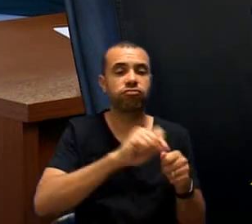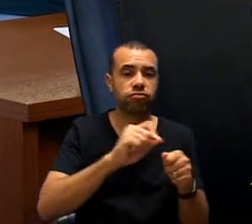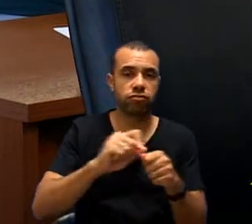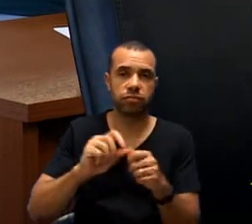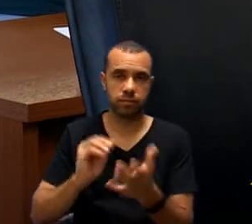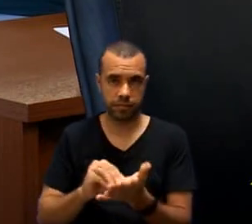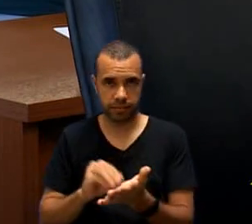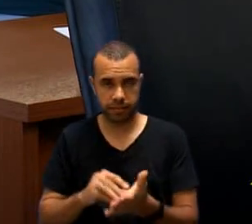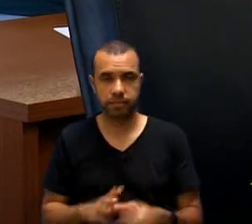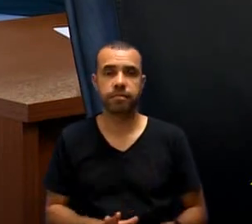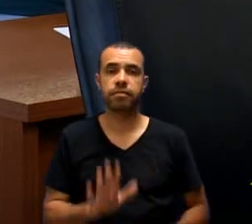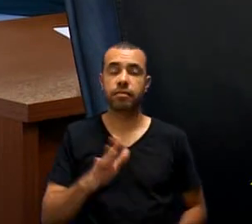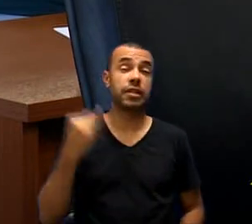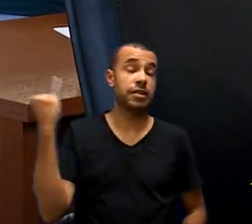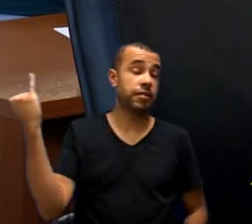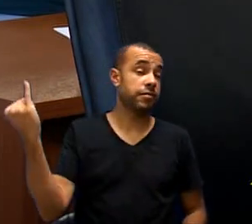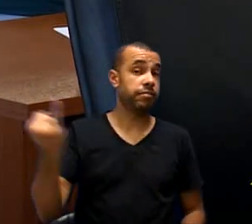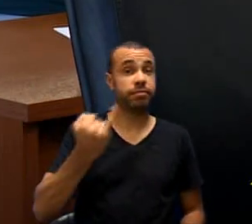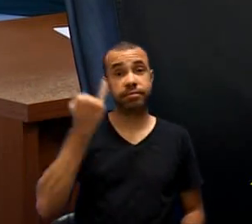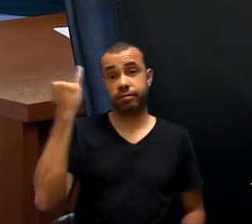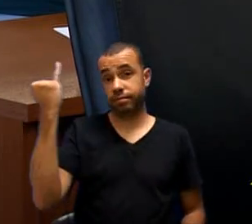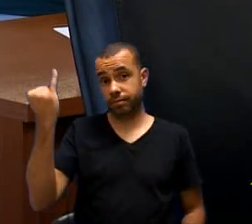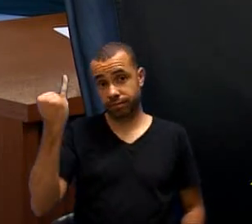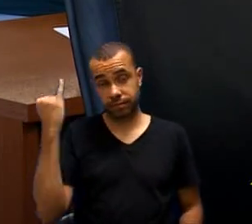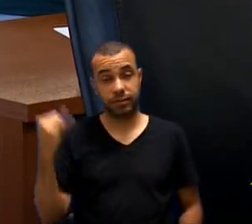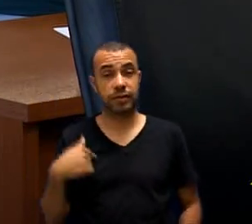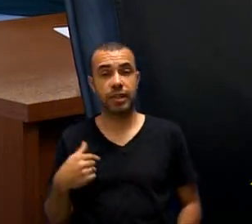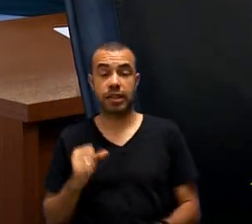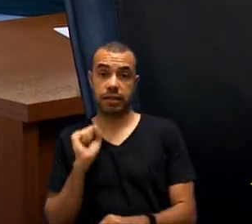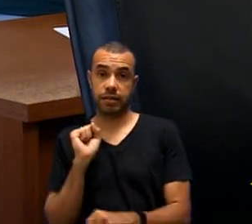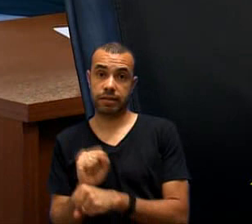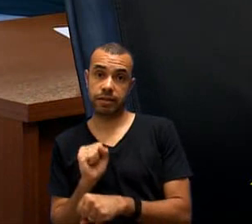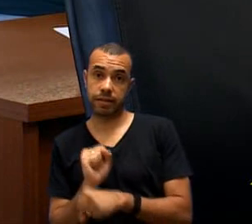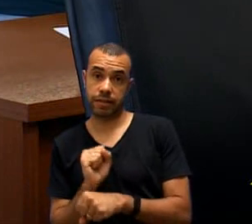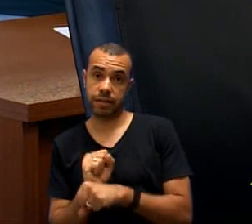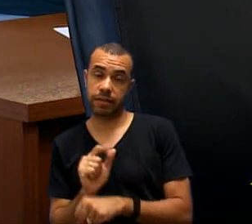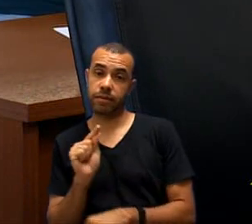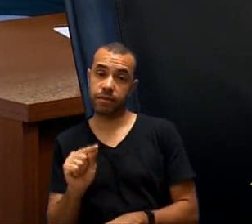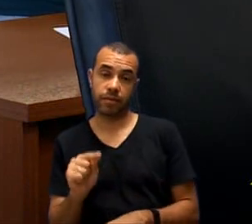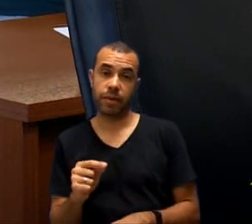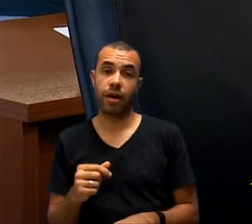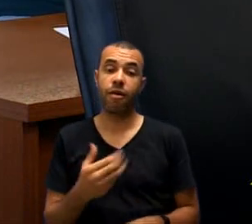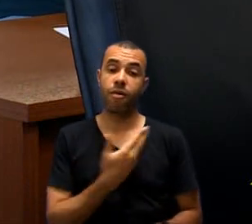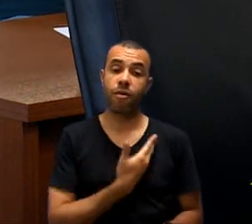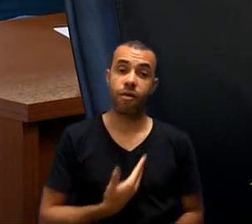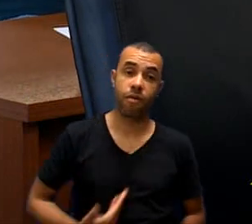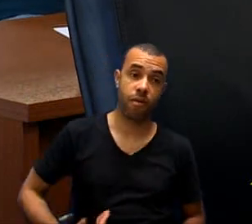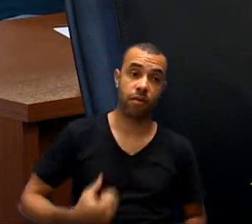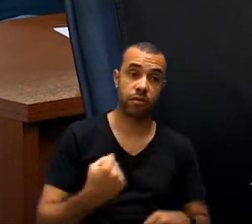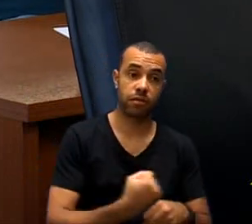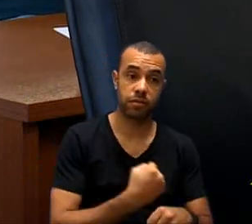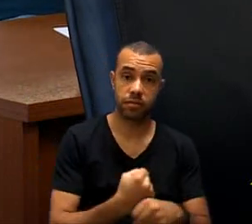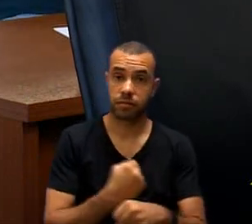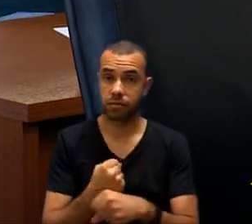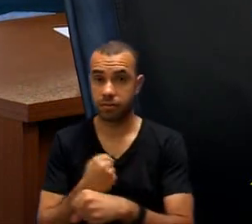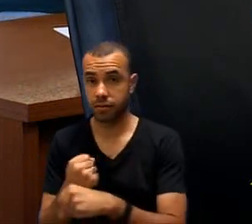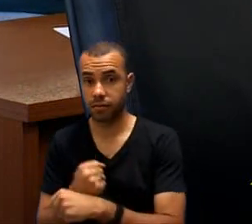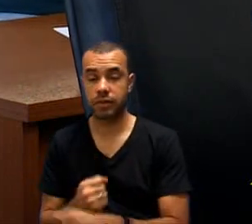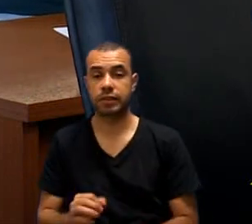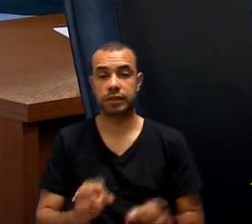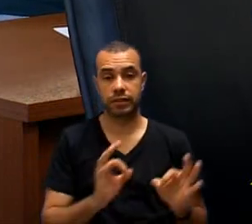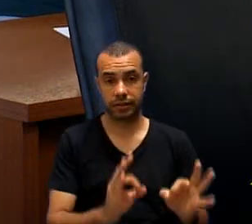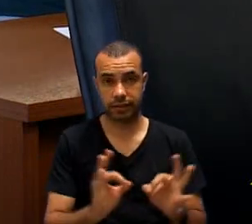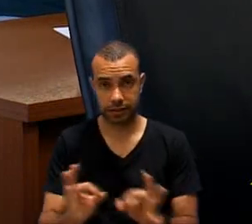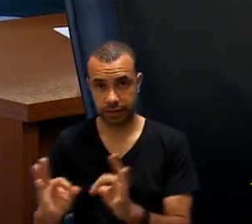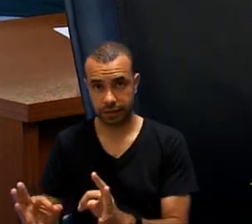mais importante, é que é a única perspectiva que tem no governo de obras concretas mesmo,